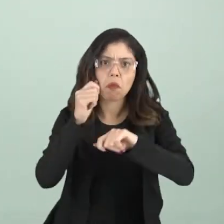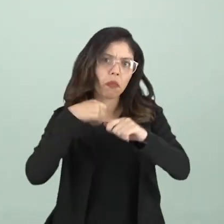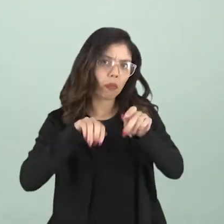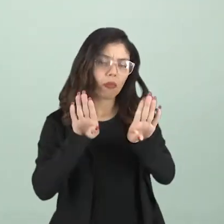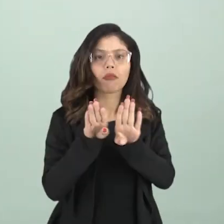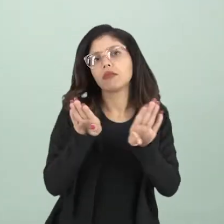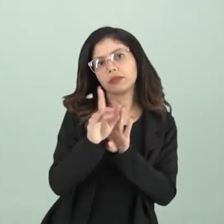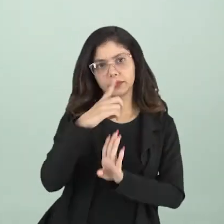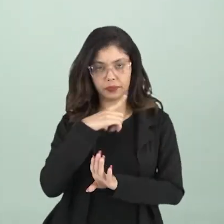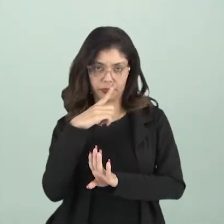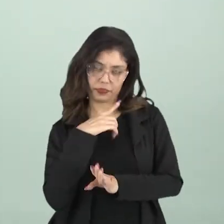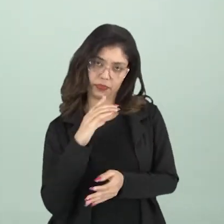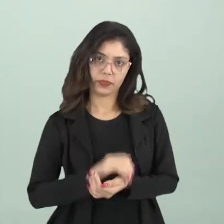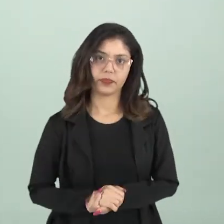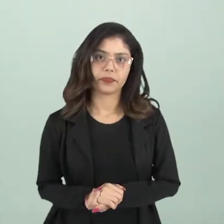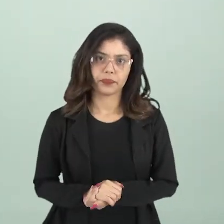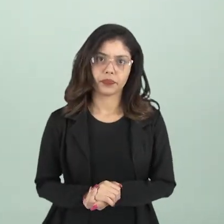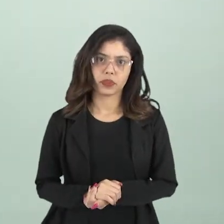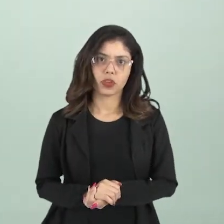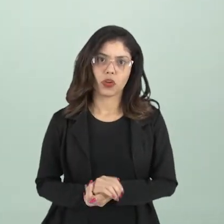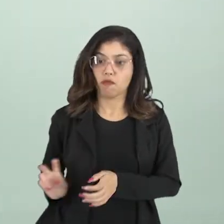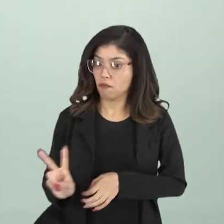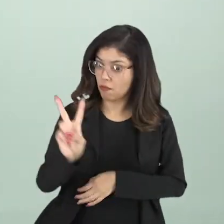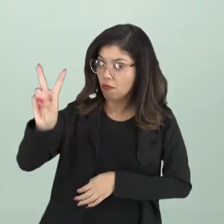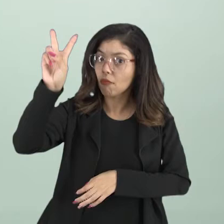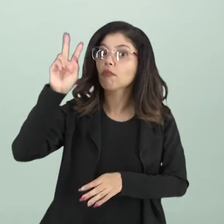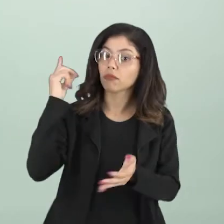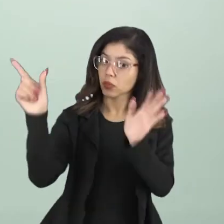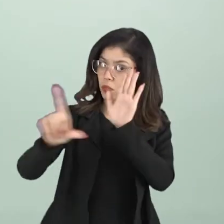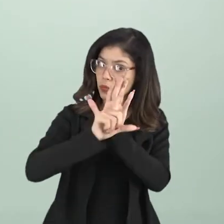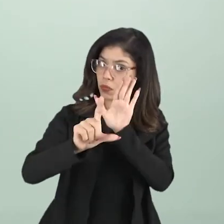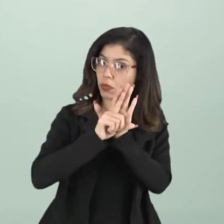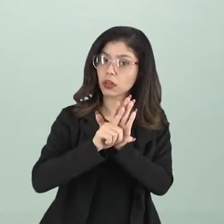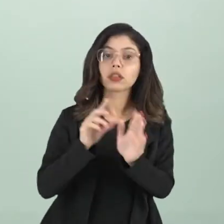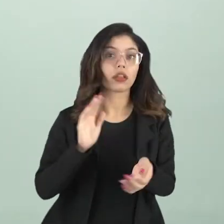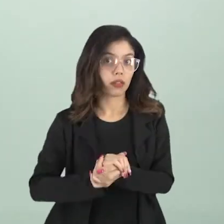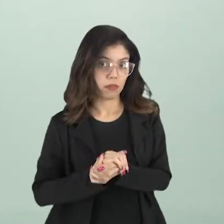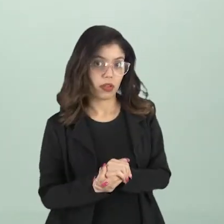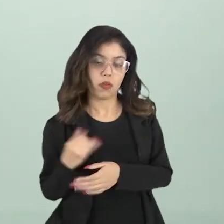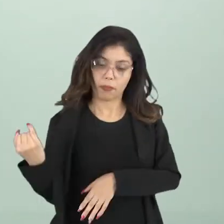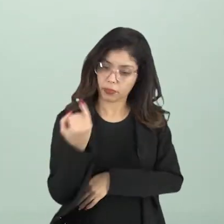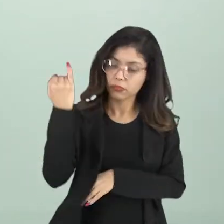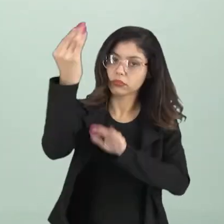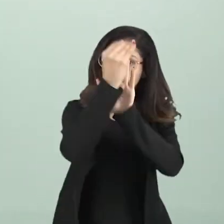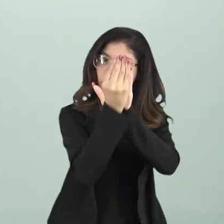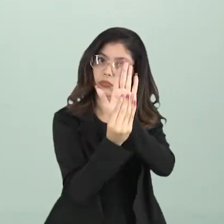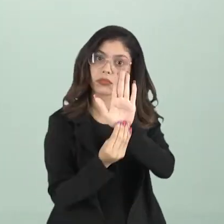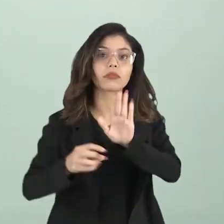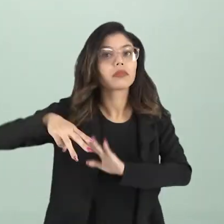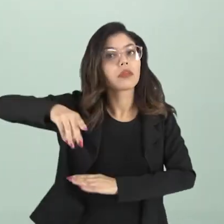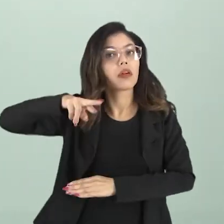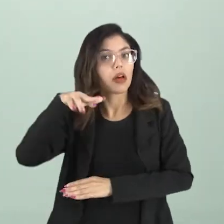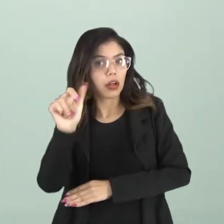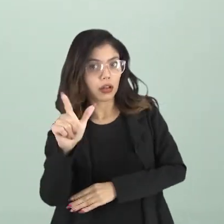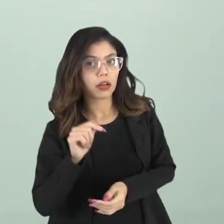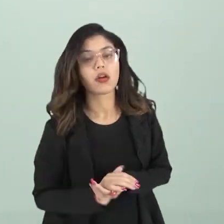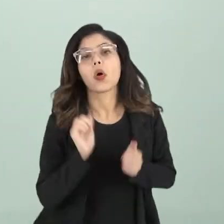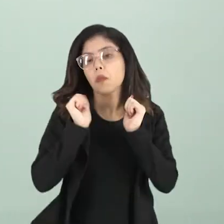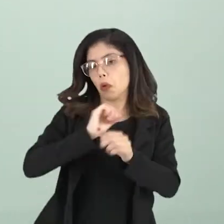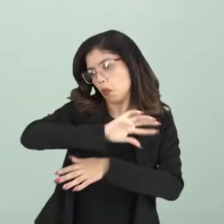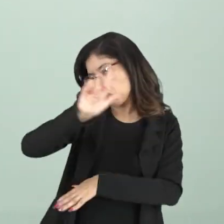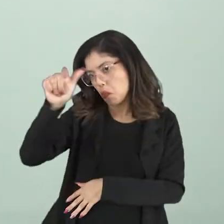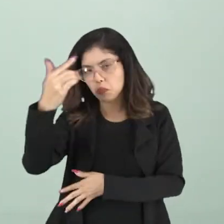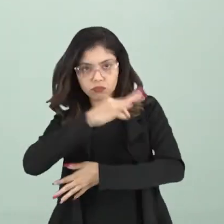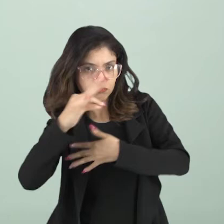com as instituições sociais, com valores, com leis, com princípios morais, dentre outros elementos que aqui eu